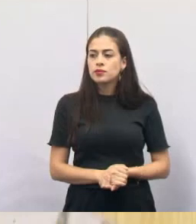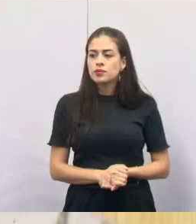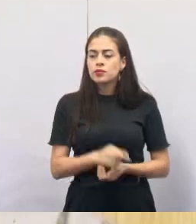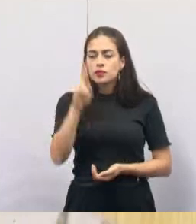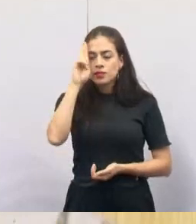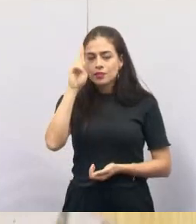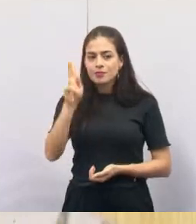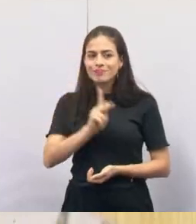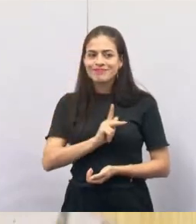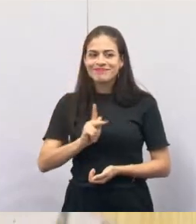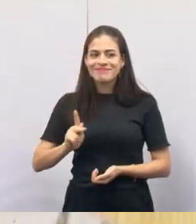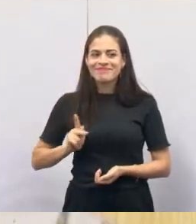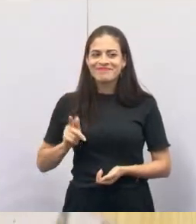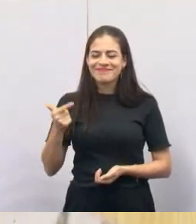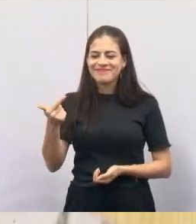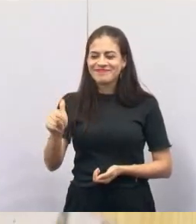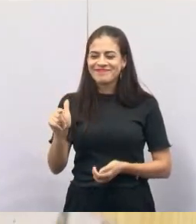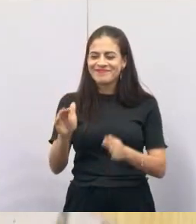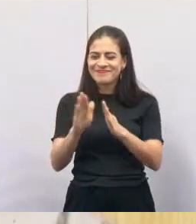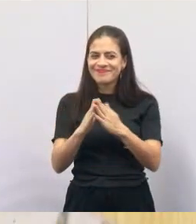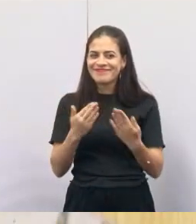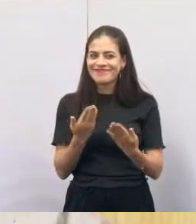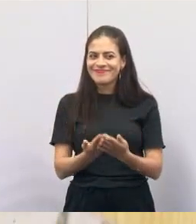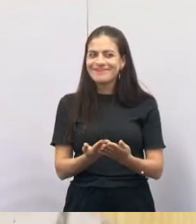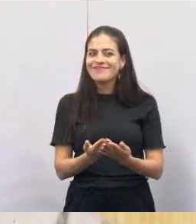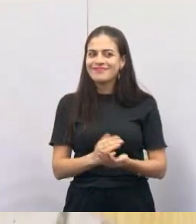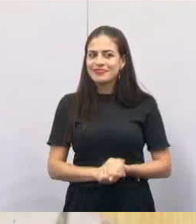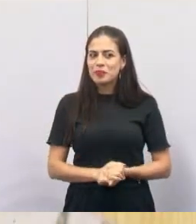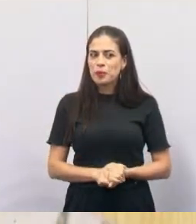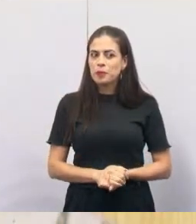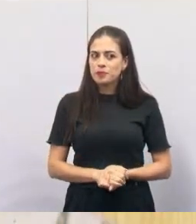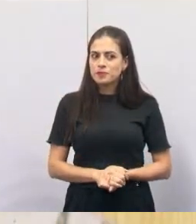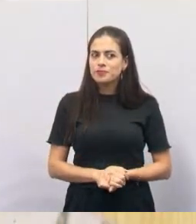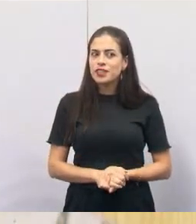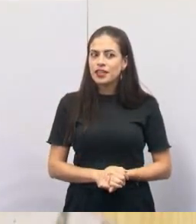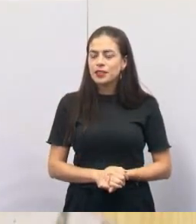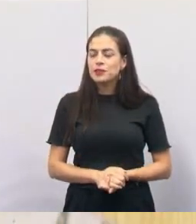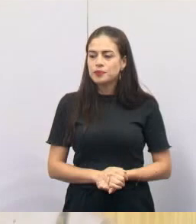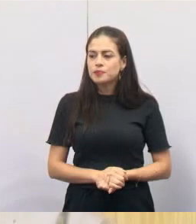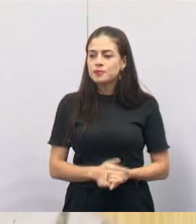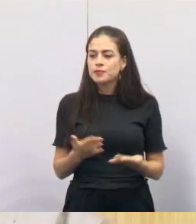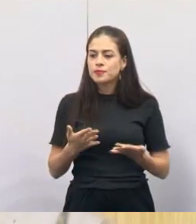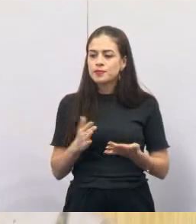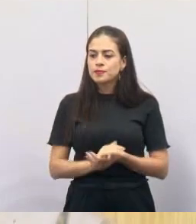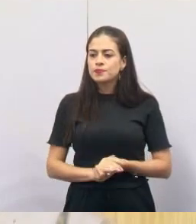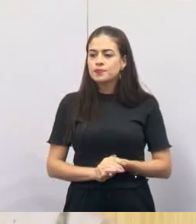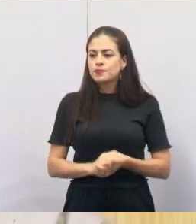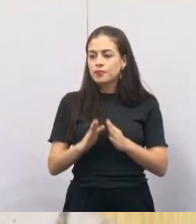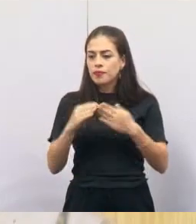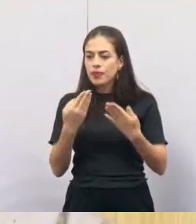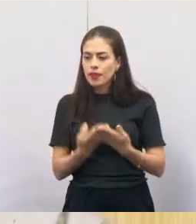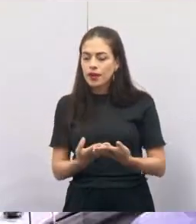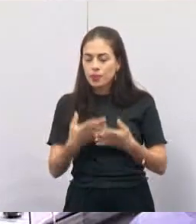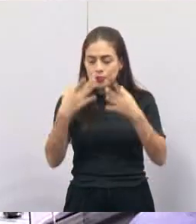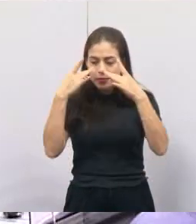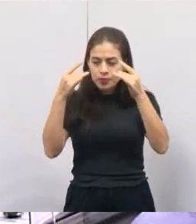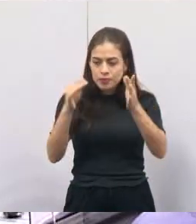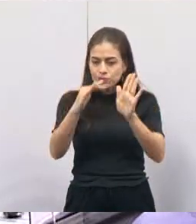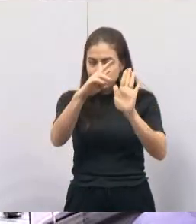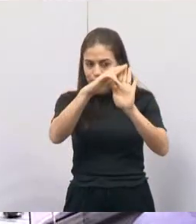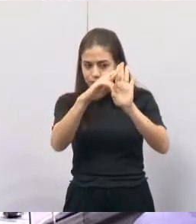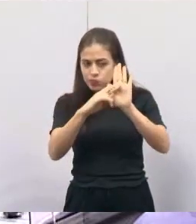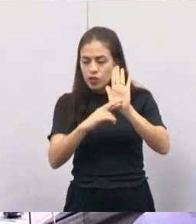Senhor presidente, não temos mais requerimentos nesse momento. Os requerimentos foram apreciados na forma